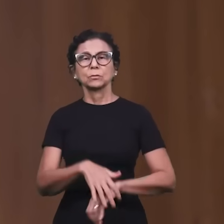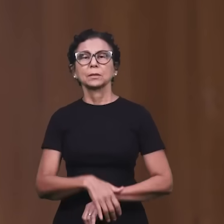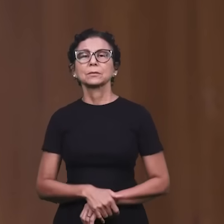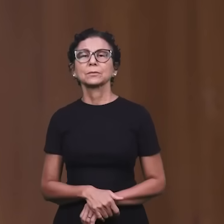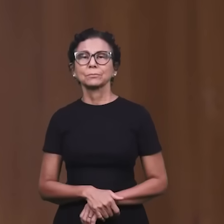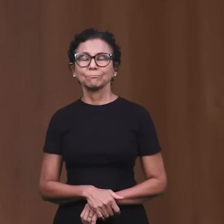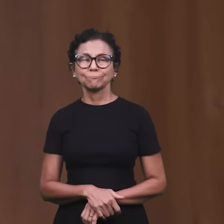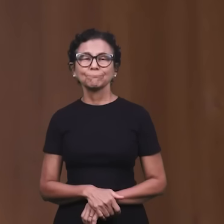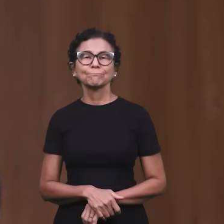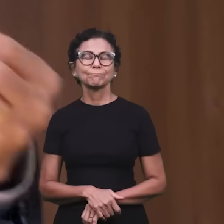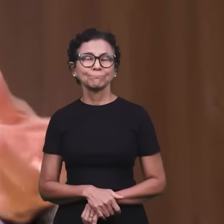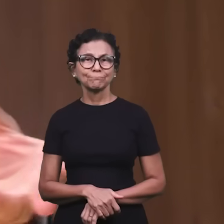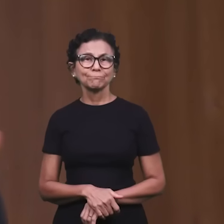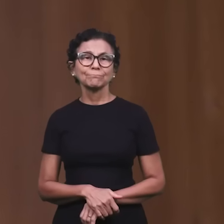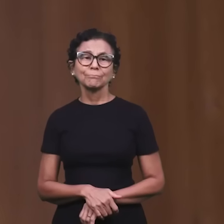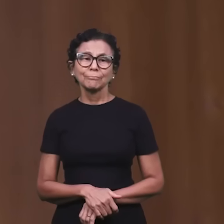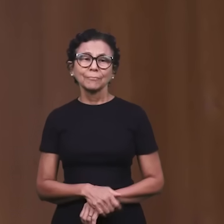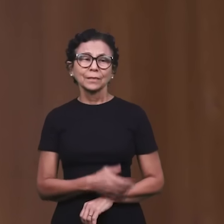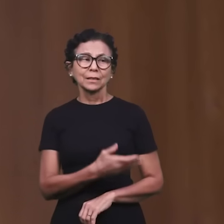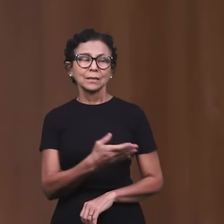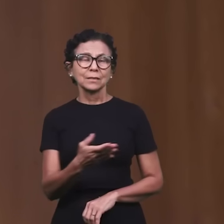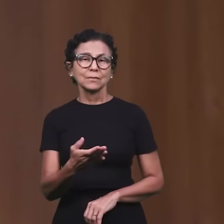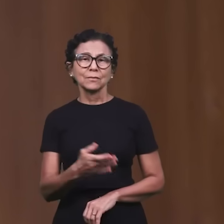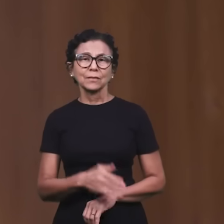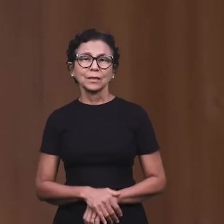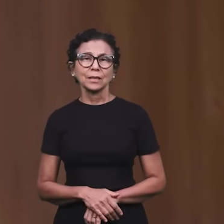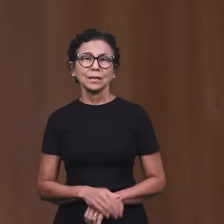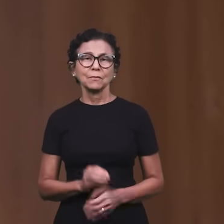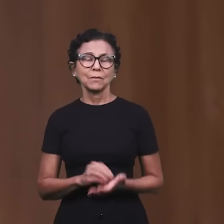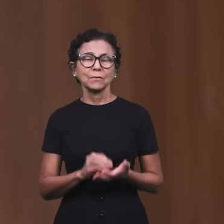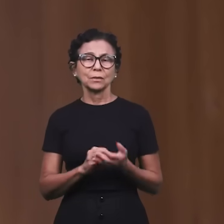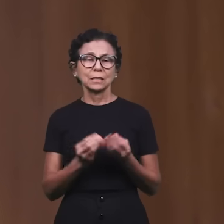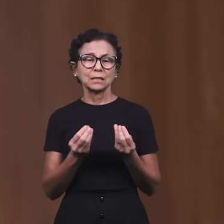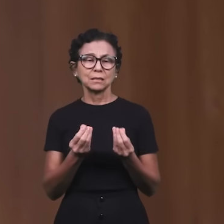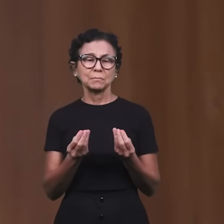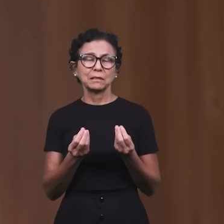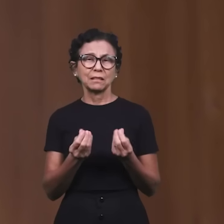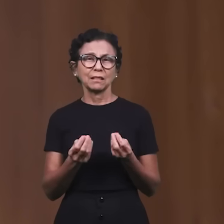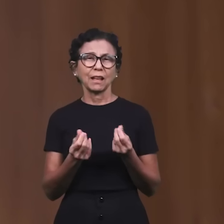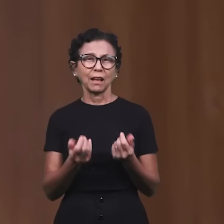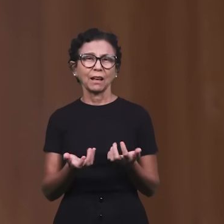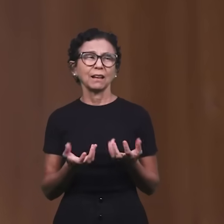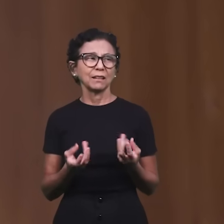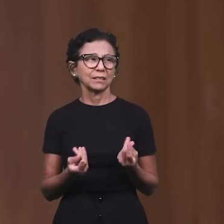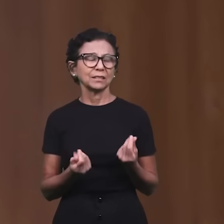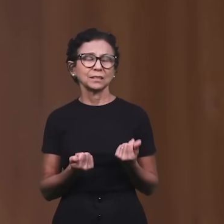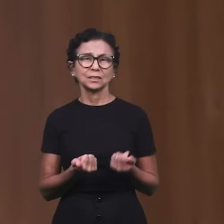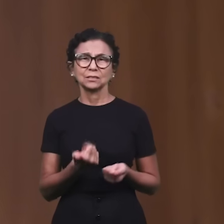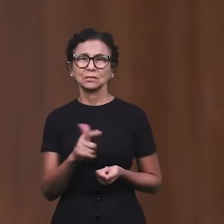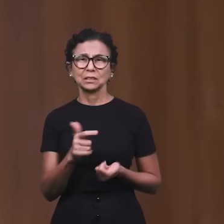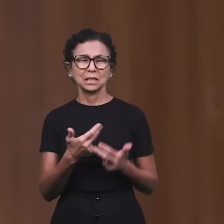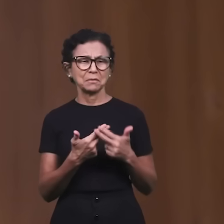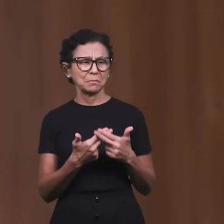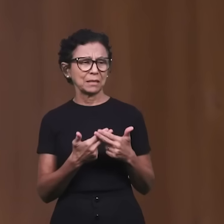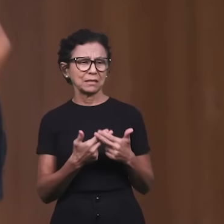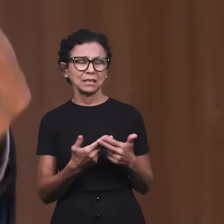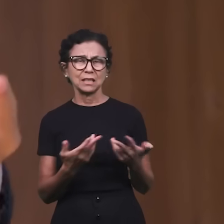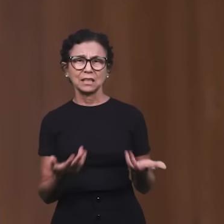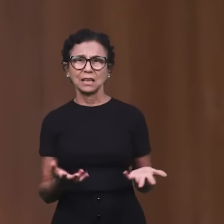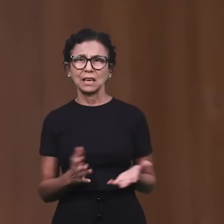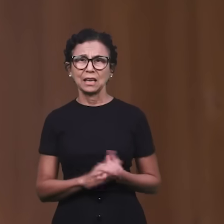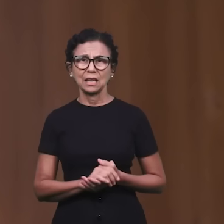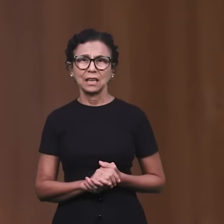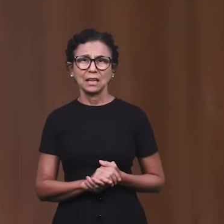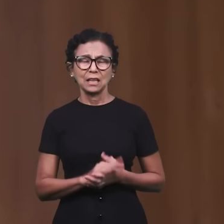né? A insensibilidade que isso causou, não ter paciência para ouvir, não ter